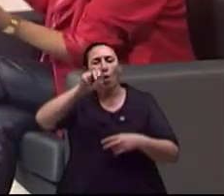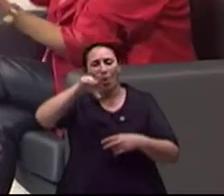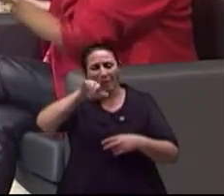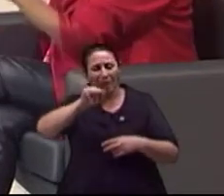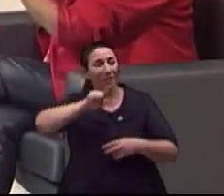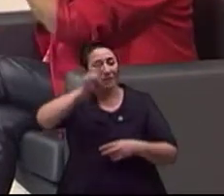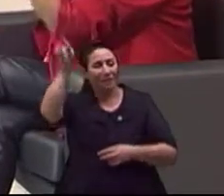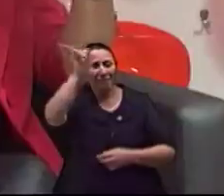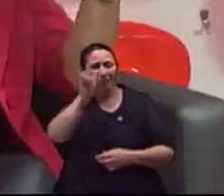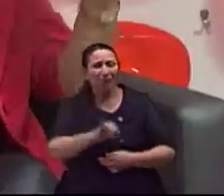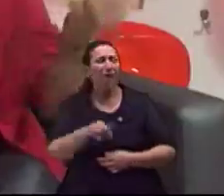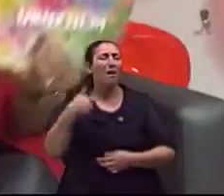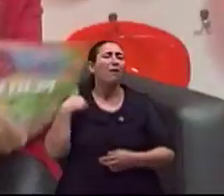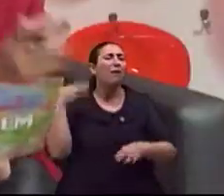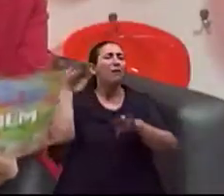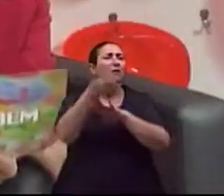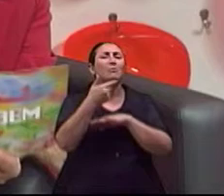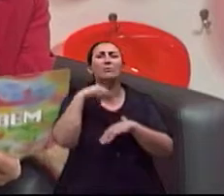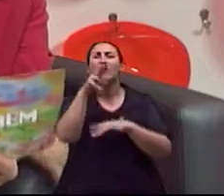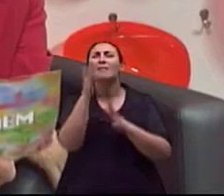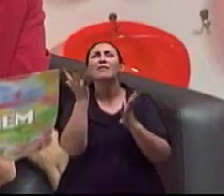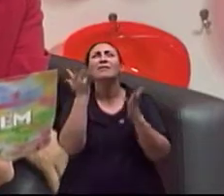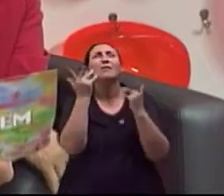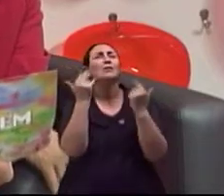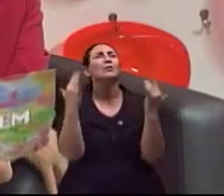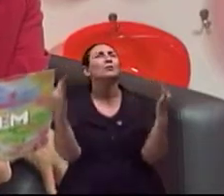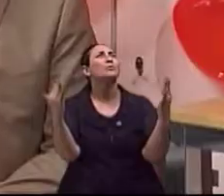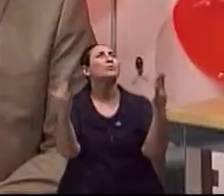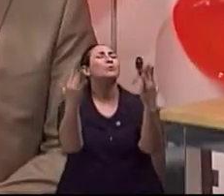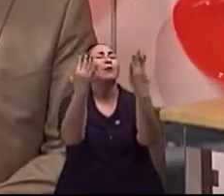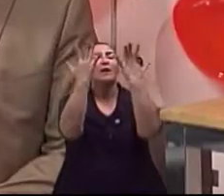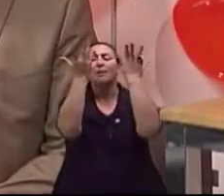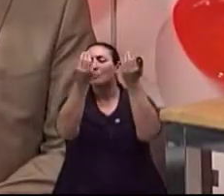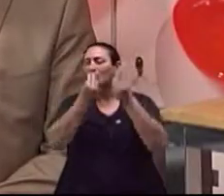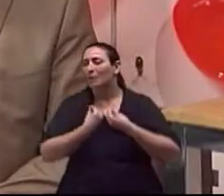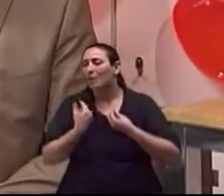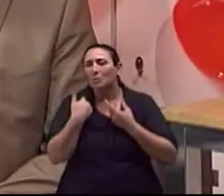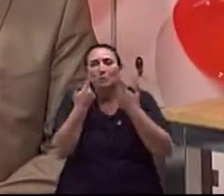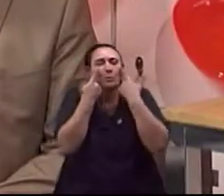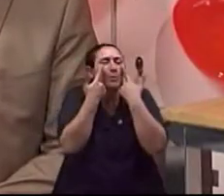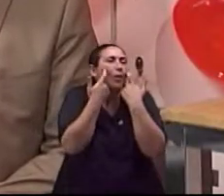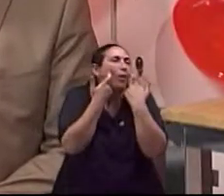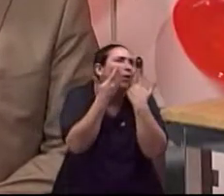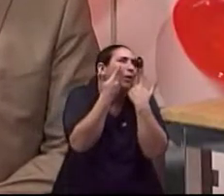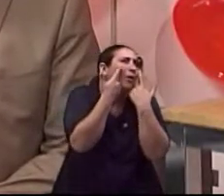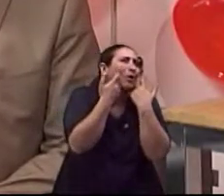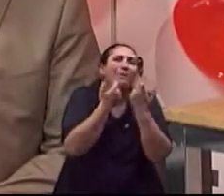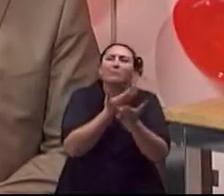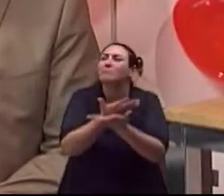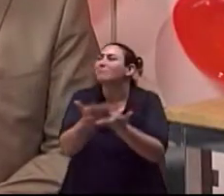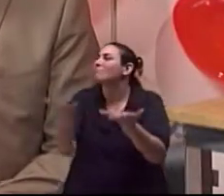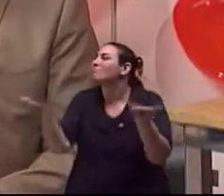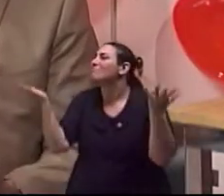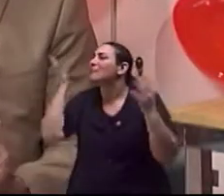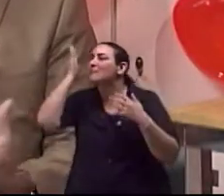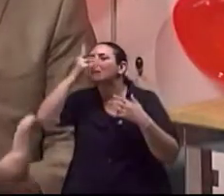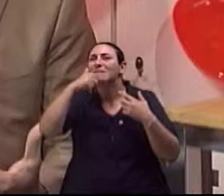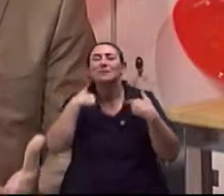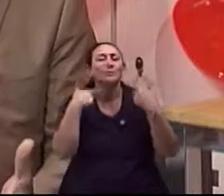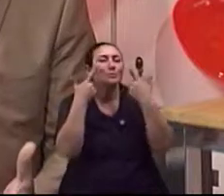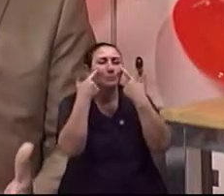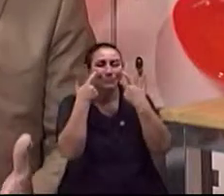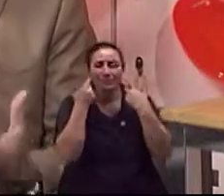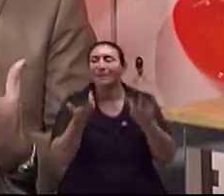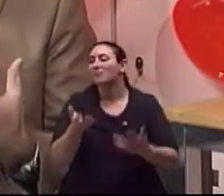maravilhosa que parece que não tem fim e que vai pro céu diante da natureza também quando muitas num